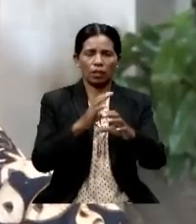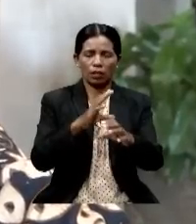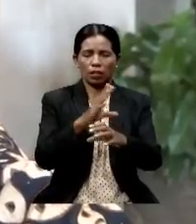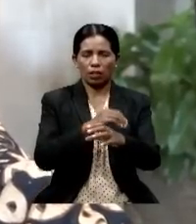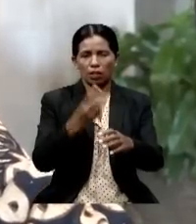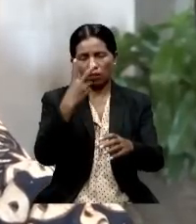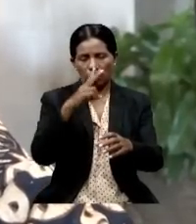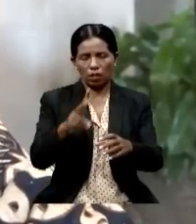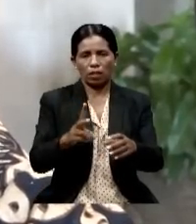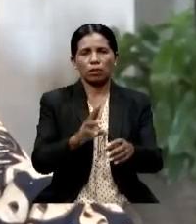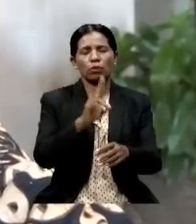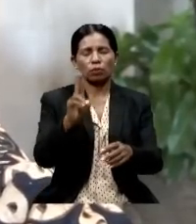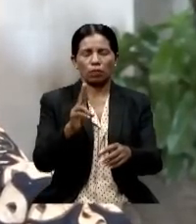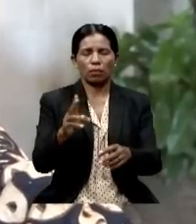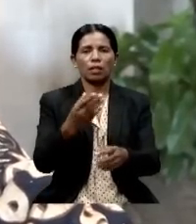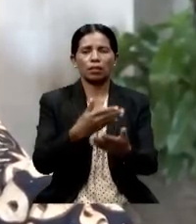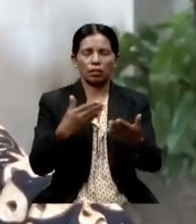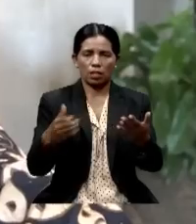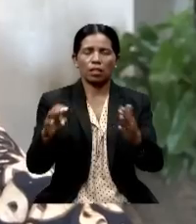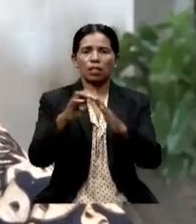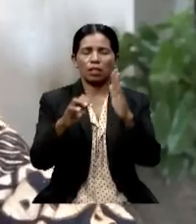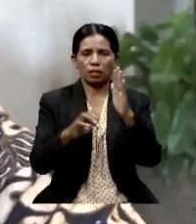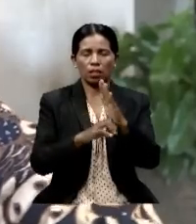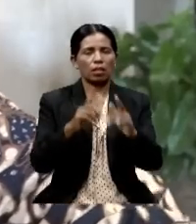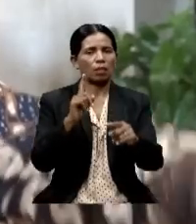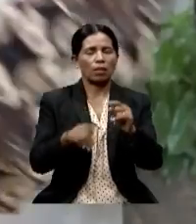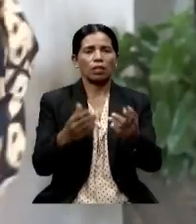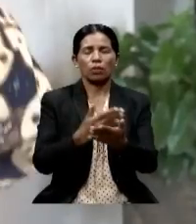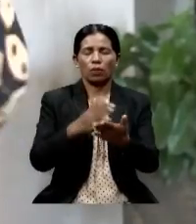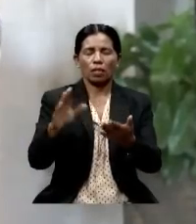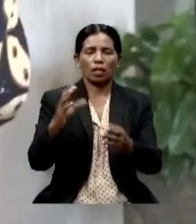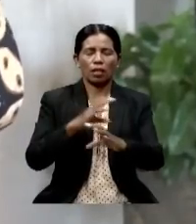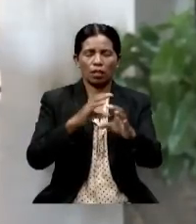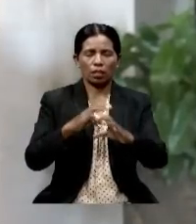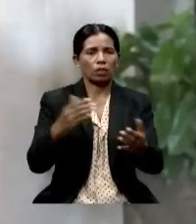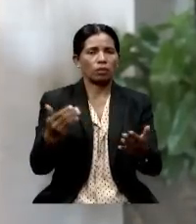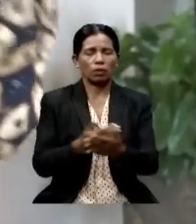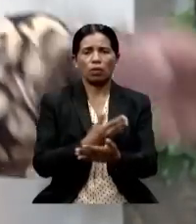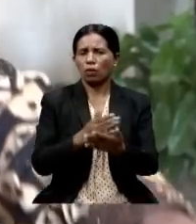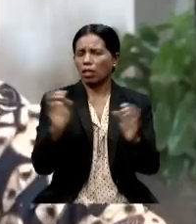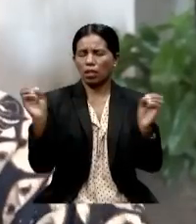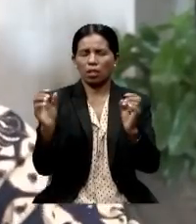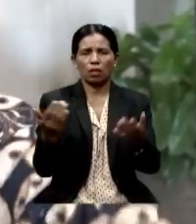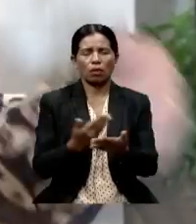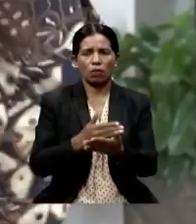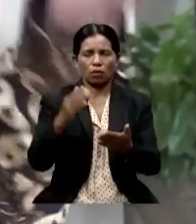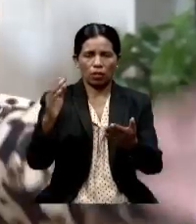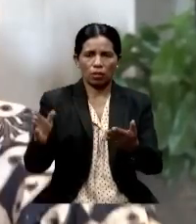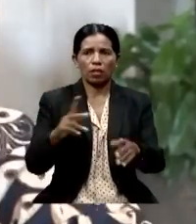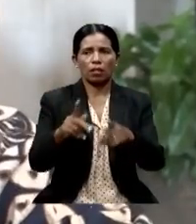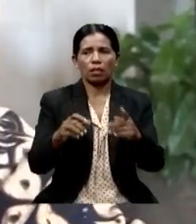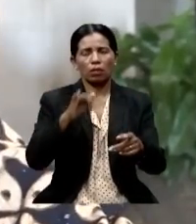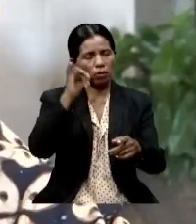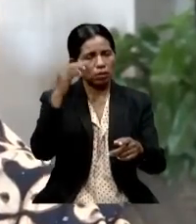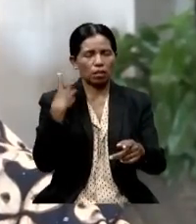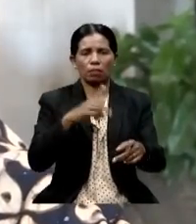patrimônio estando. Lá estão para a do sosa careta. Sosa que lá sosa, né, né, terceira legislatura, mas não decide. A mim, eu sei que a mim lá colhe